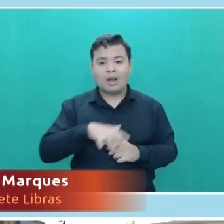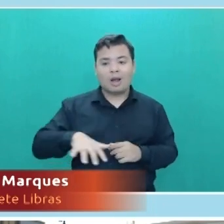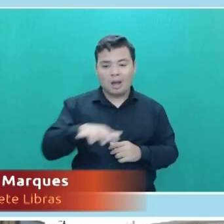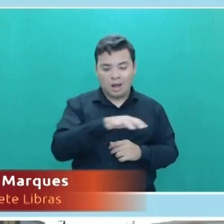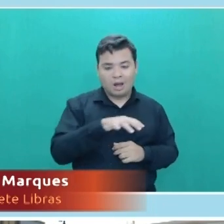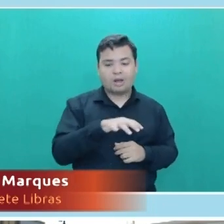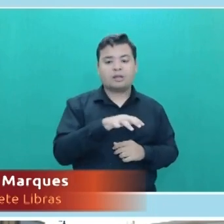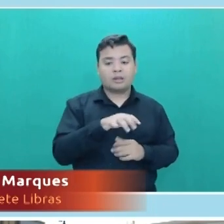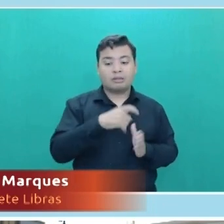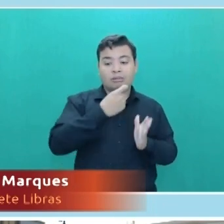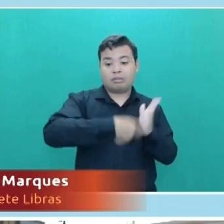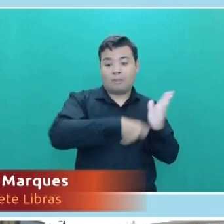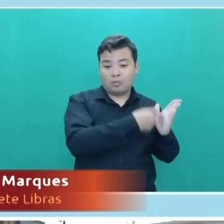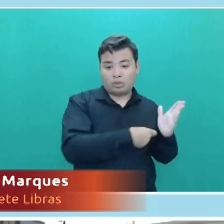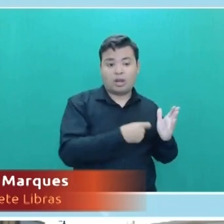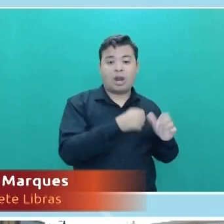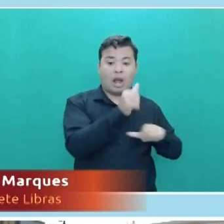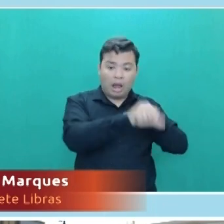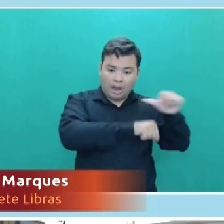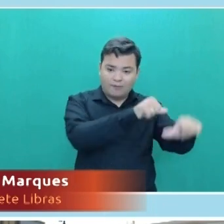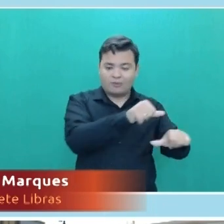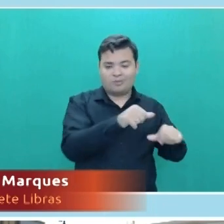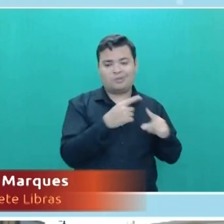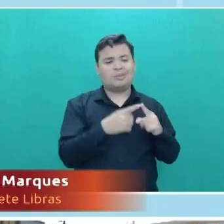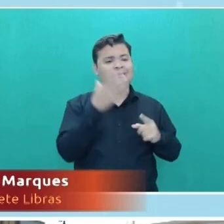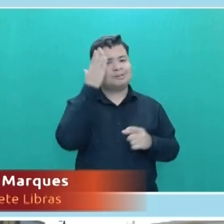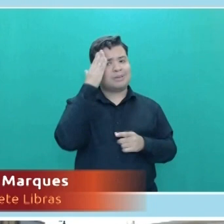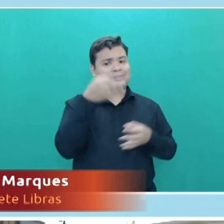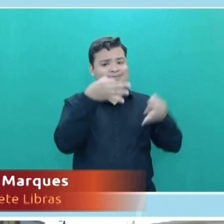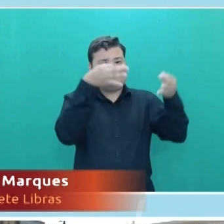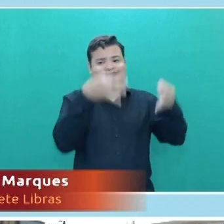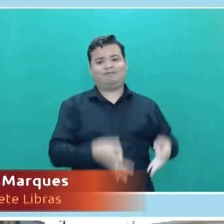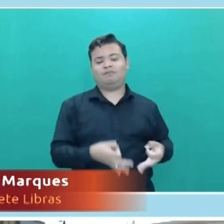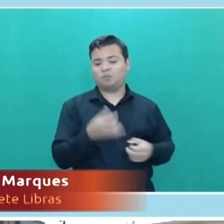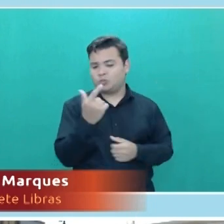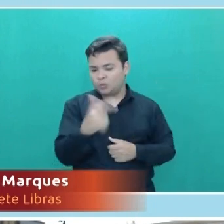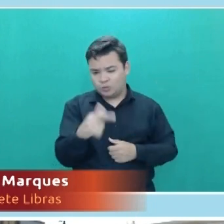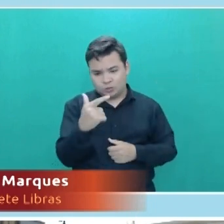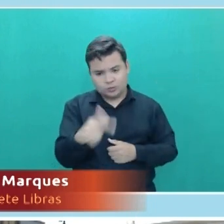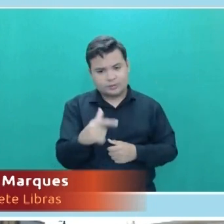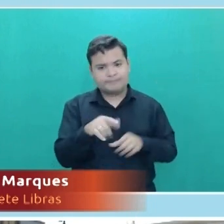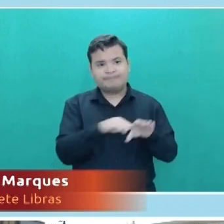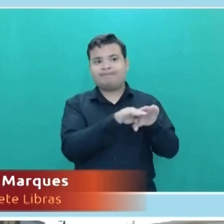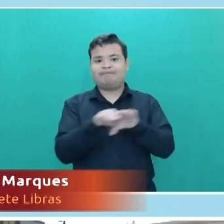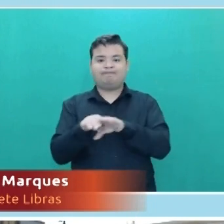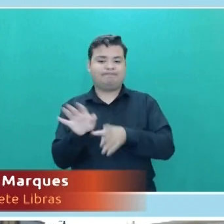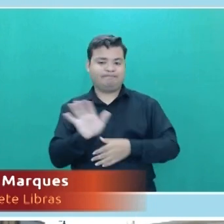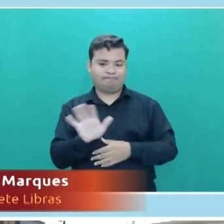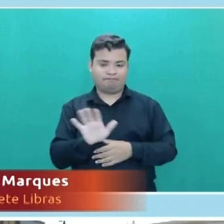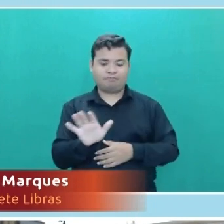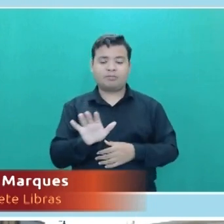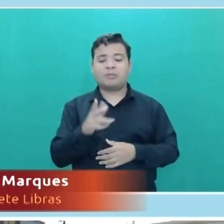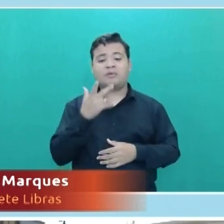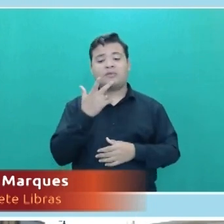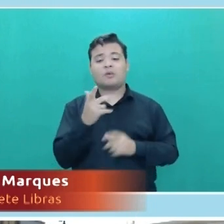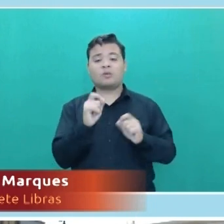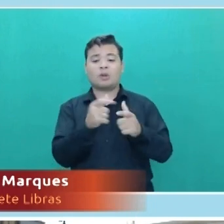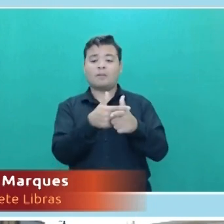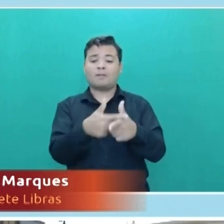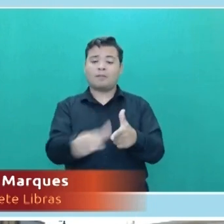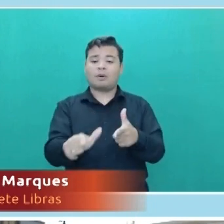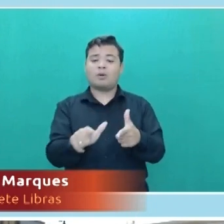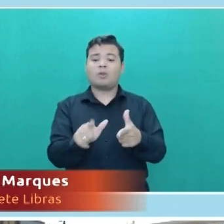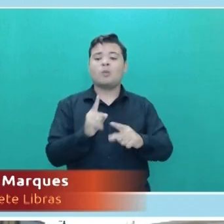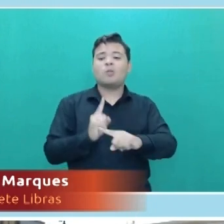sistema tributário é extremamente injusto e faz ser desenvolvidas teses de que o problema nosso é a